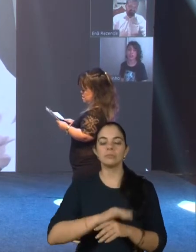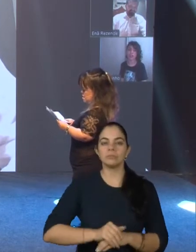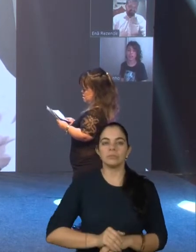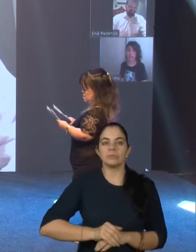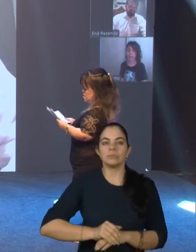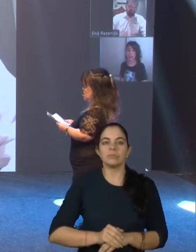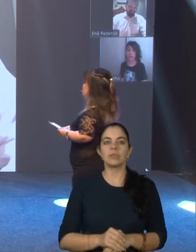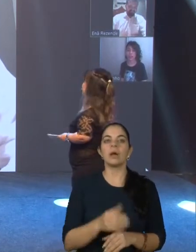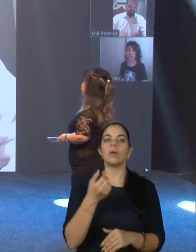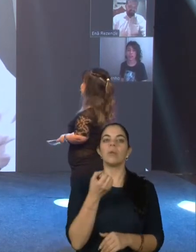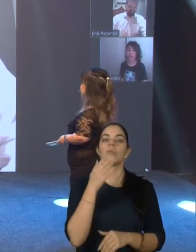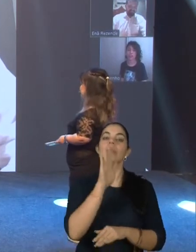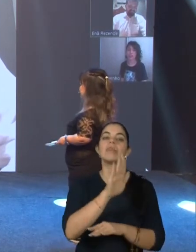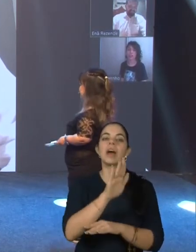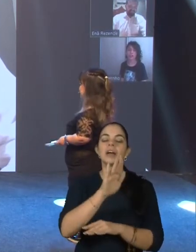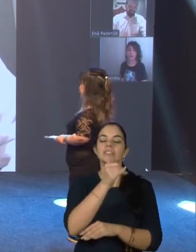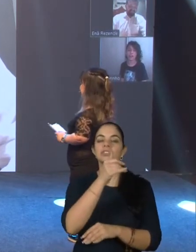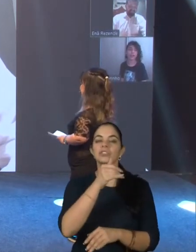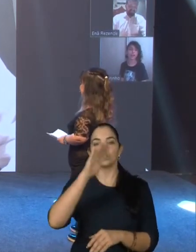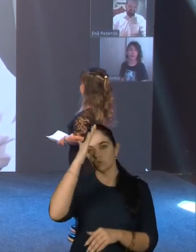Boa tarde, Juliana. Boa tarde. Boa tarde.